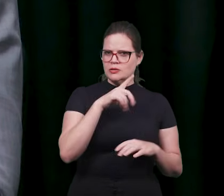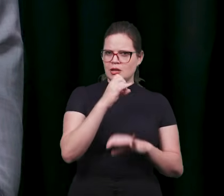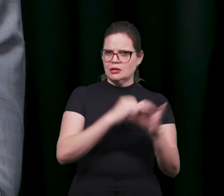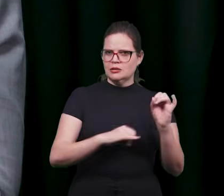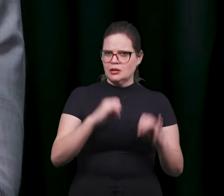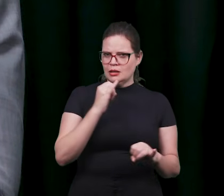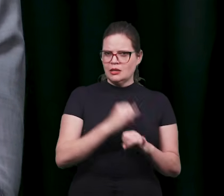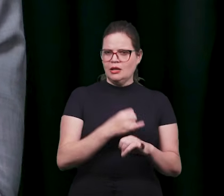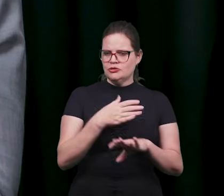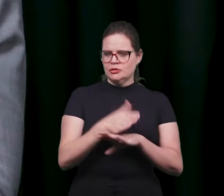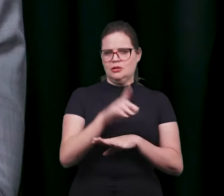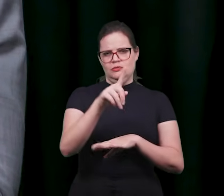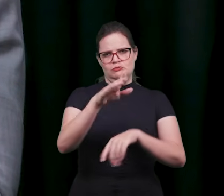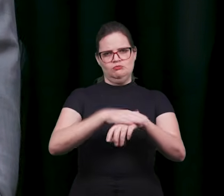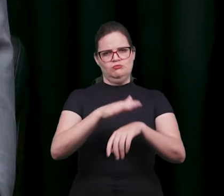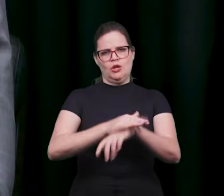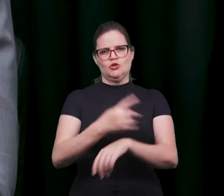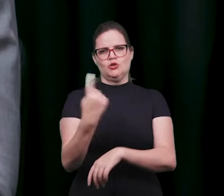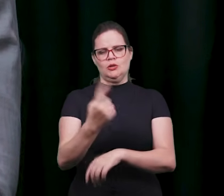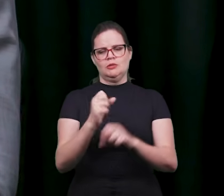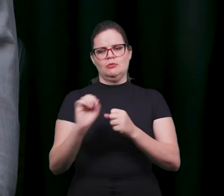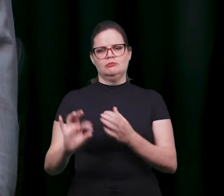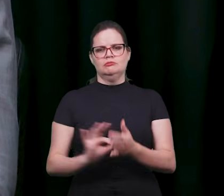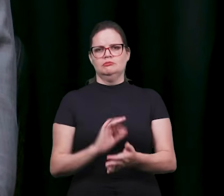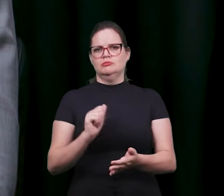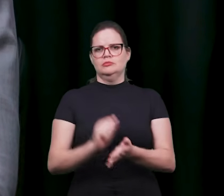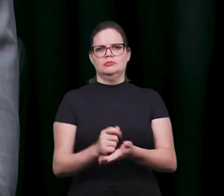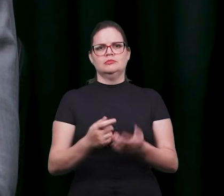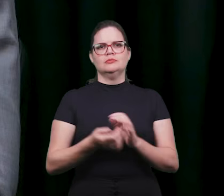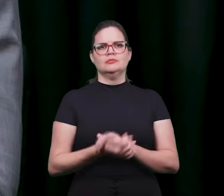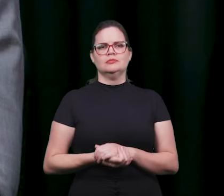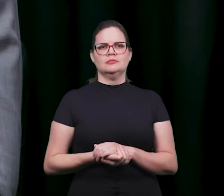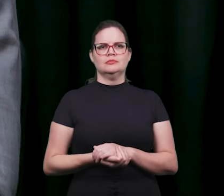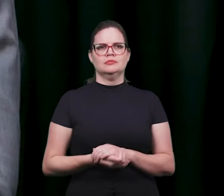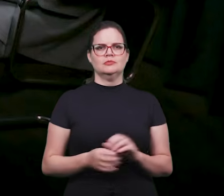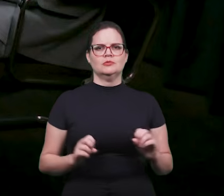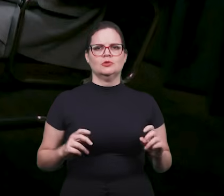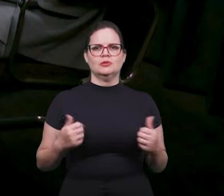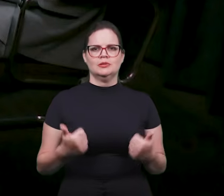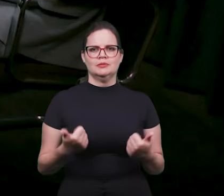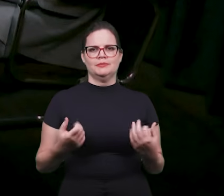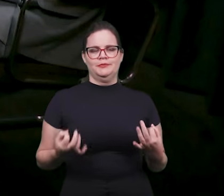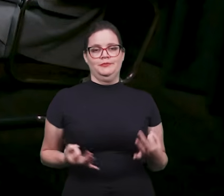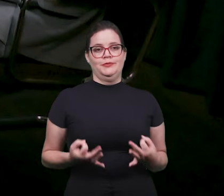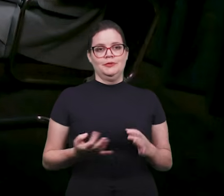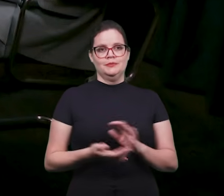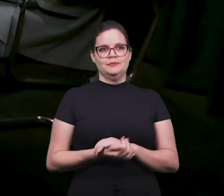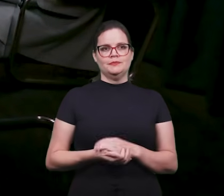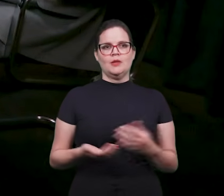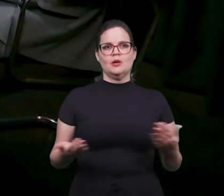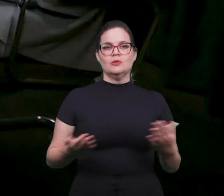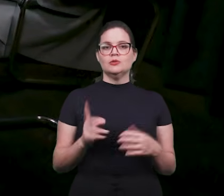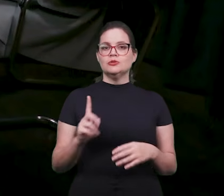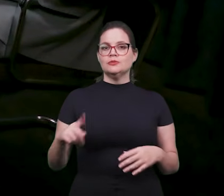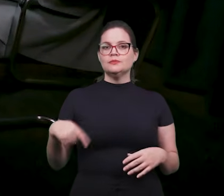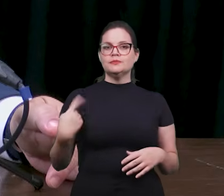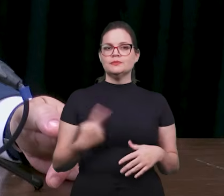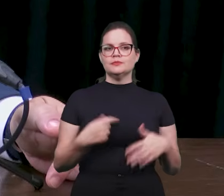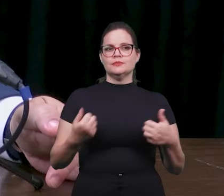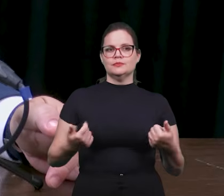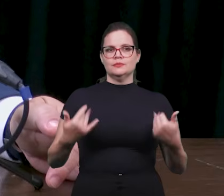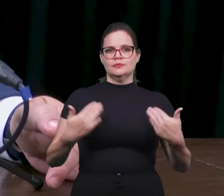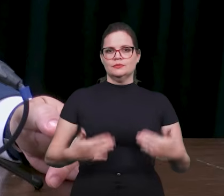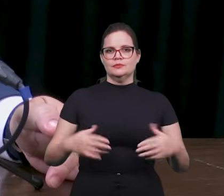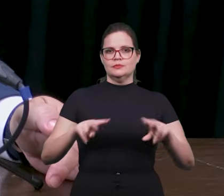acesso à internet, tecnologia, você mesmo consegue fazer, até mesmo sem qualquer tipo de apoio. Não, perfeito. Hoje nós falamos um pouco